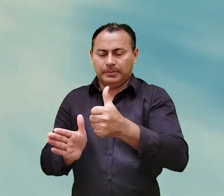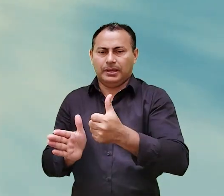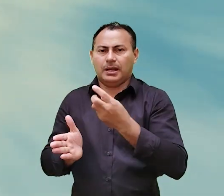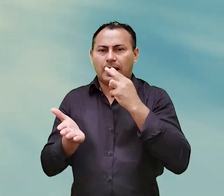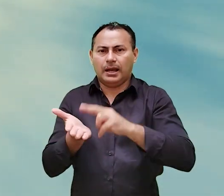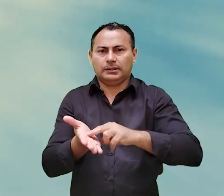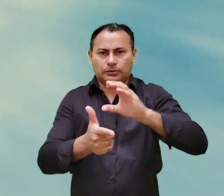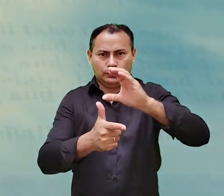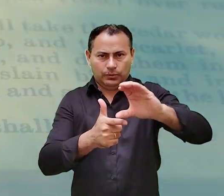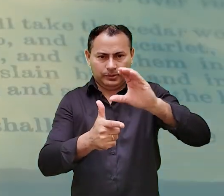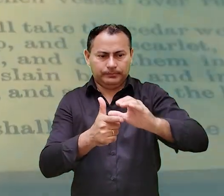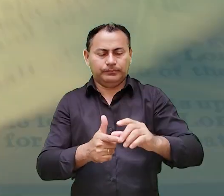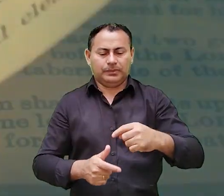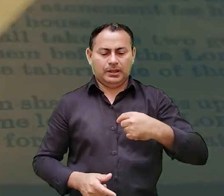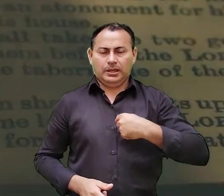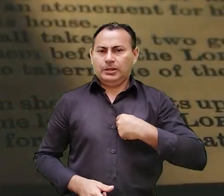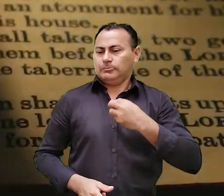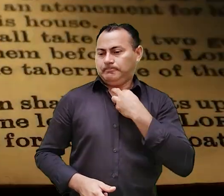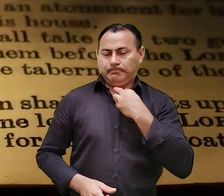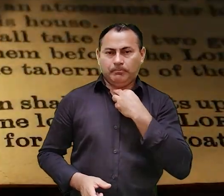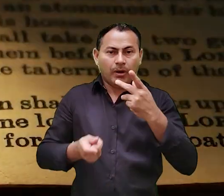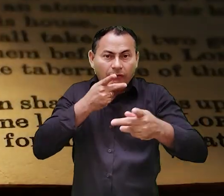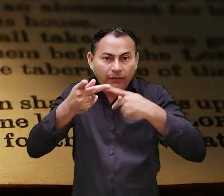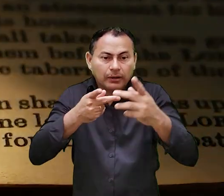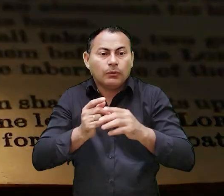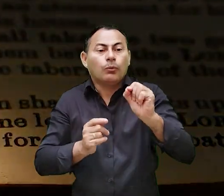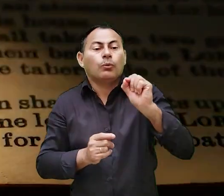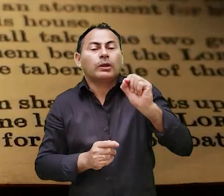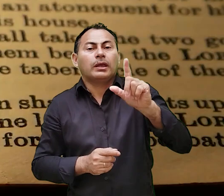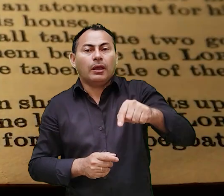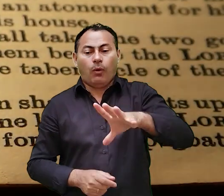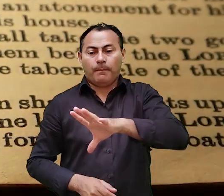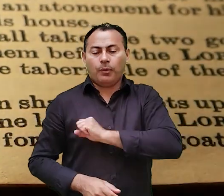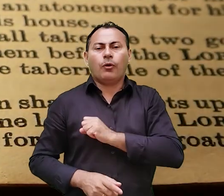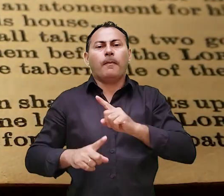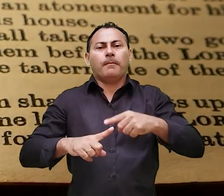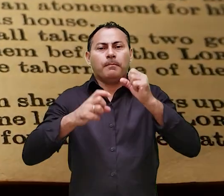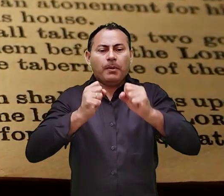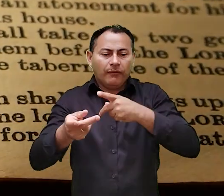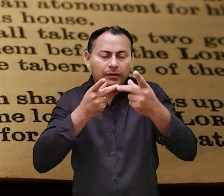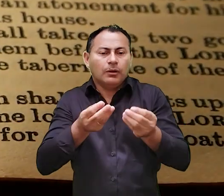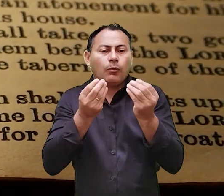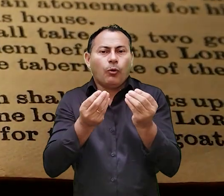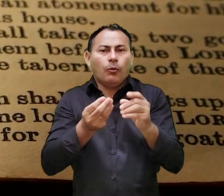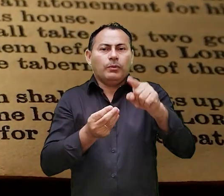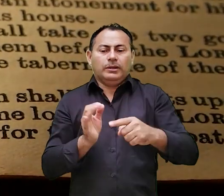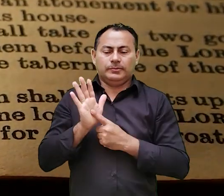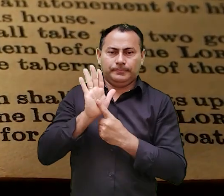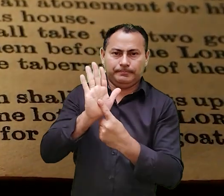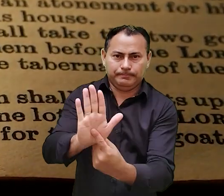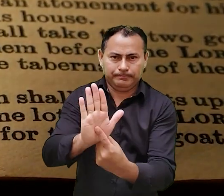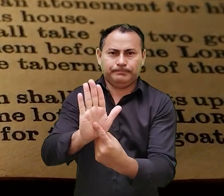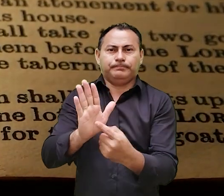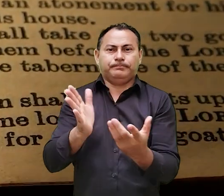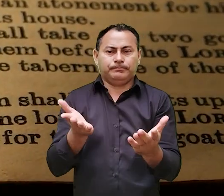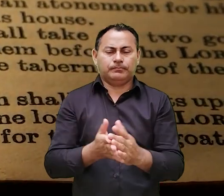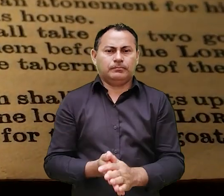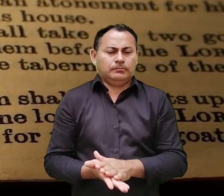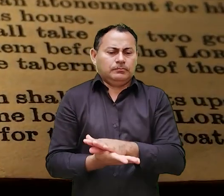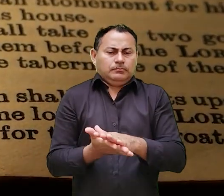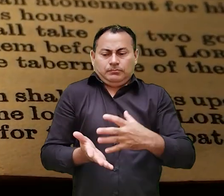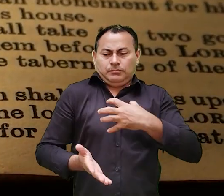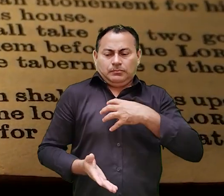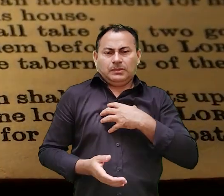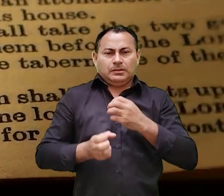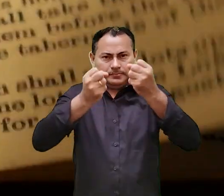de 1 Coríntios. Eu não posso dizer o que é o amor, mas posso dizer como ele se manifesta.